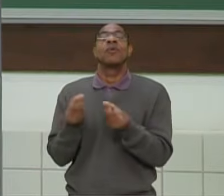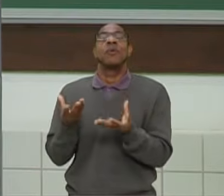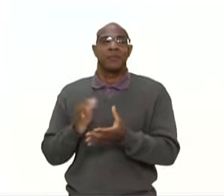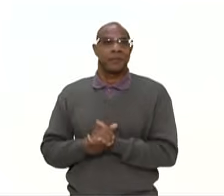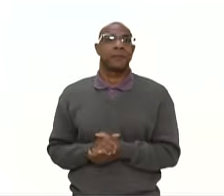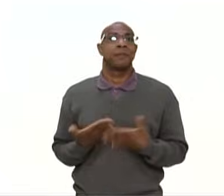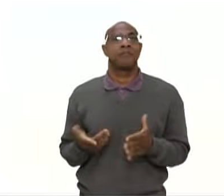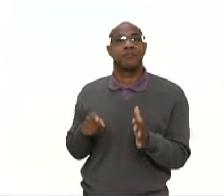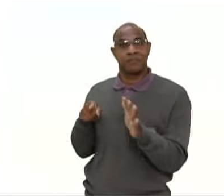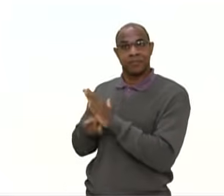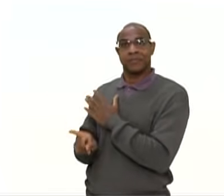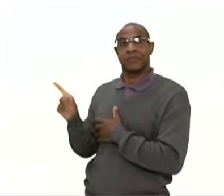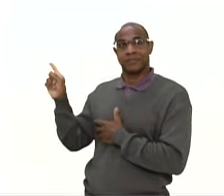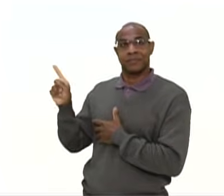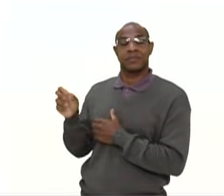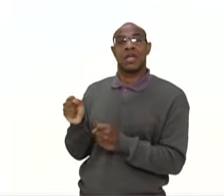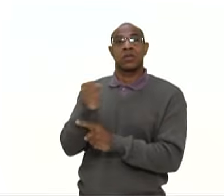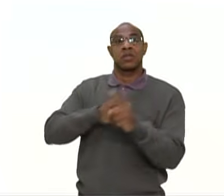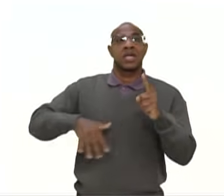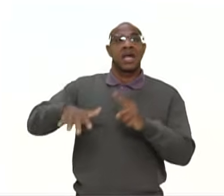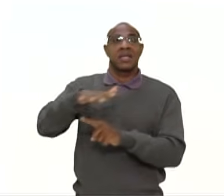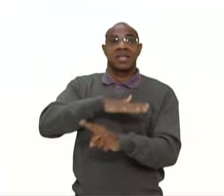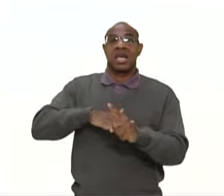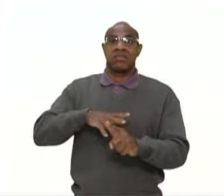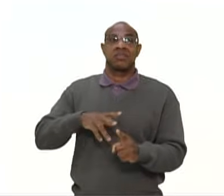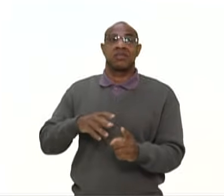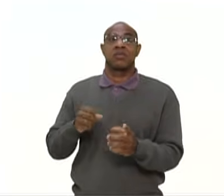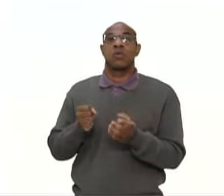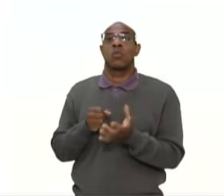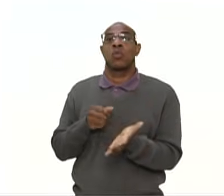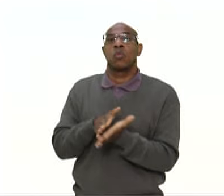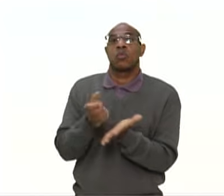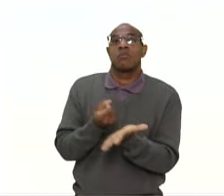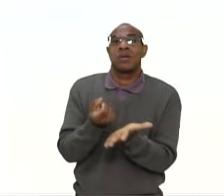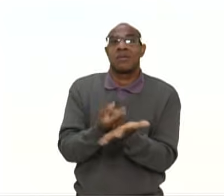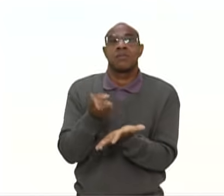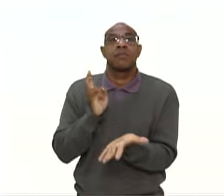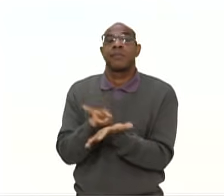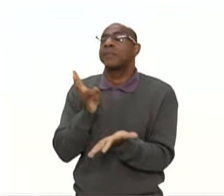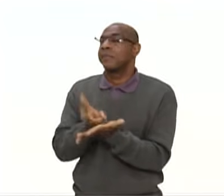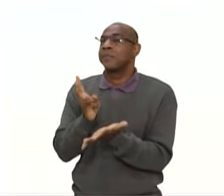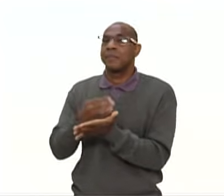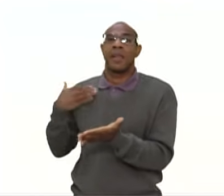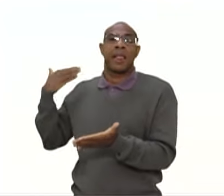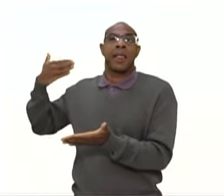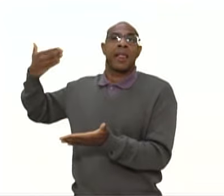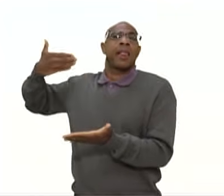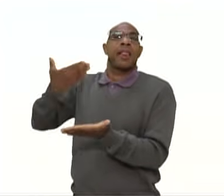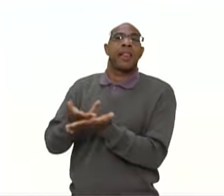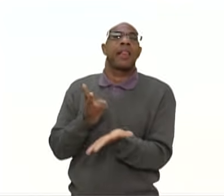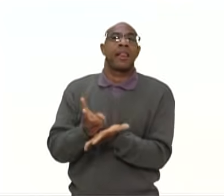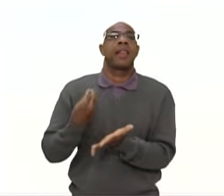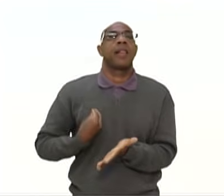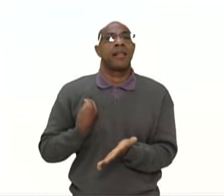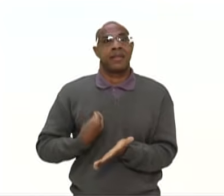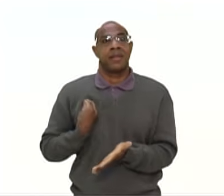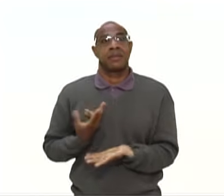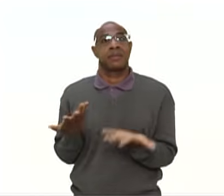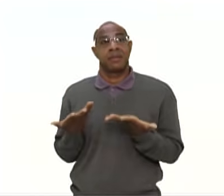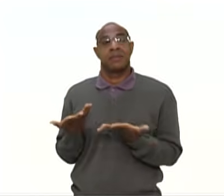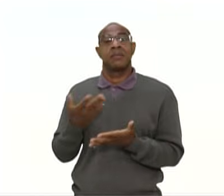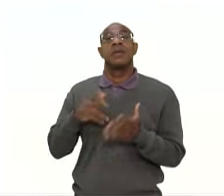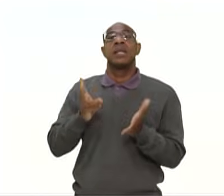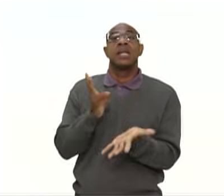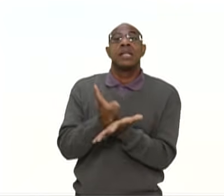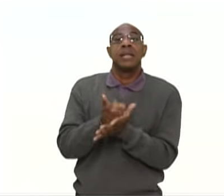do consumo está posta desde sempre na sociedade. Por isso, se trata de um sistema eficaz visando o lucro e o